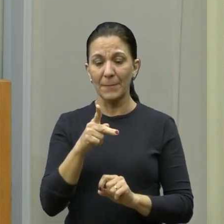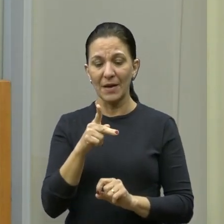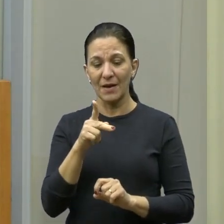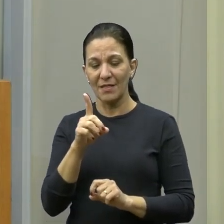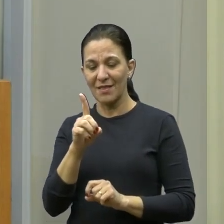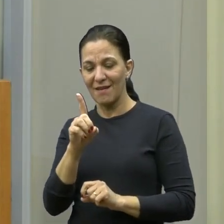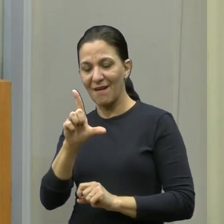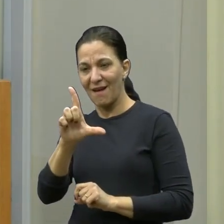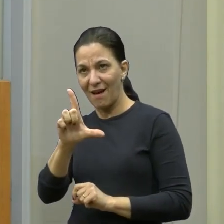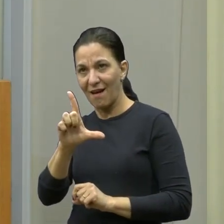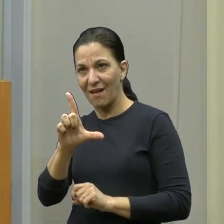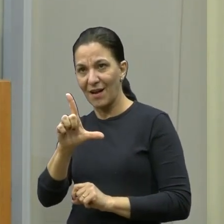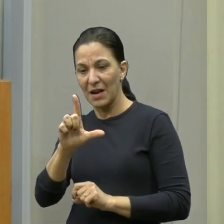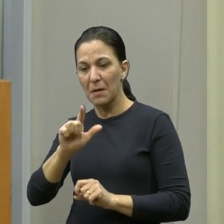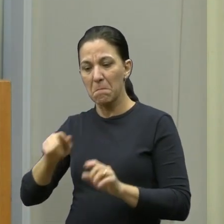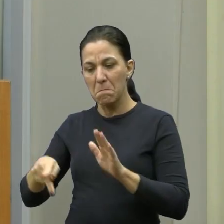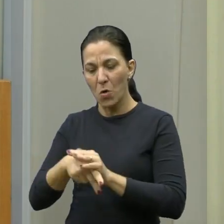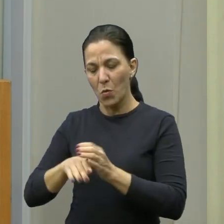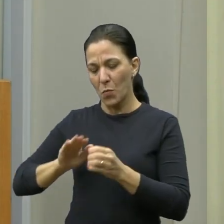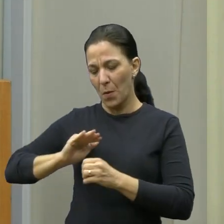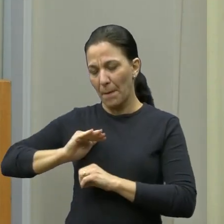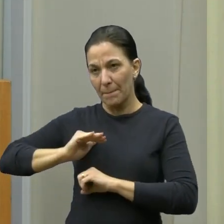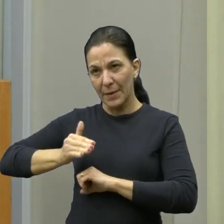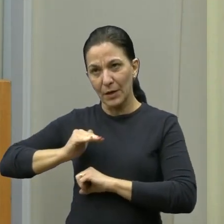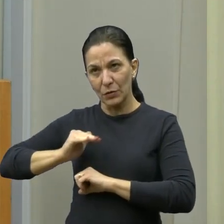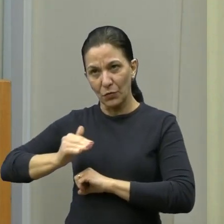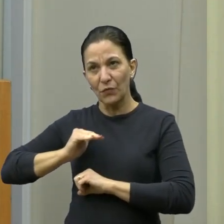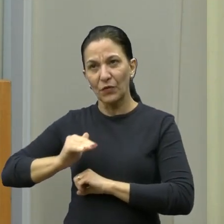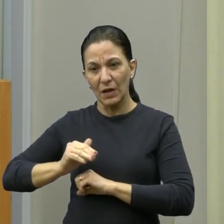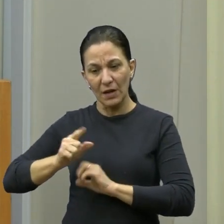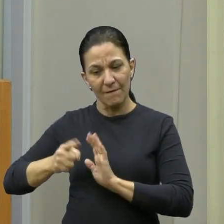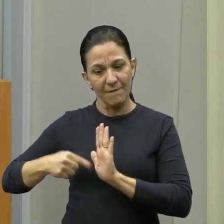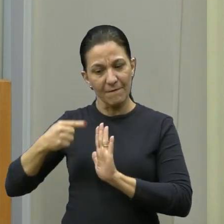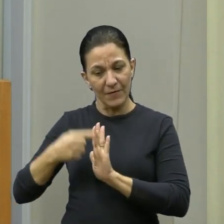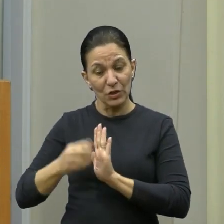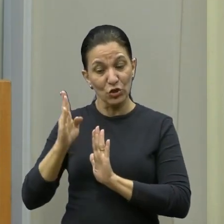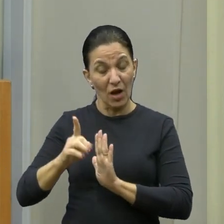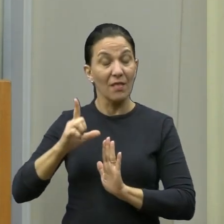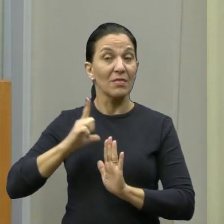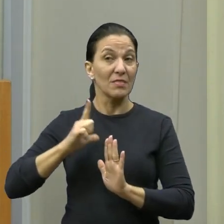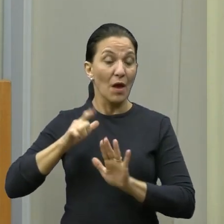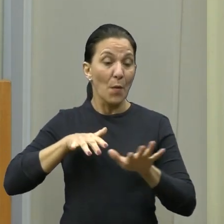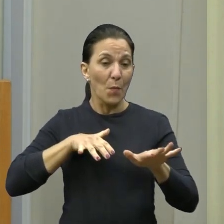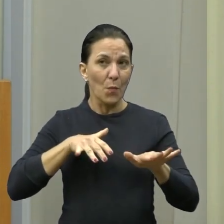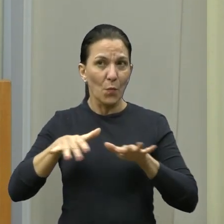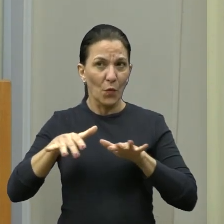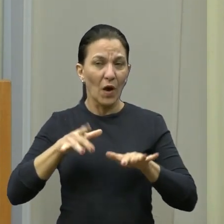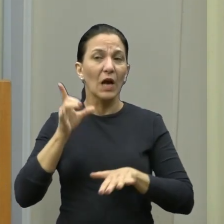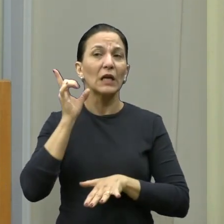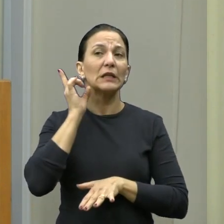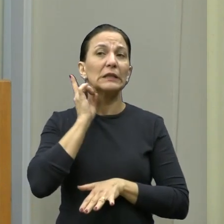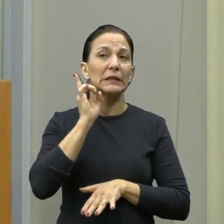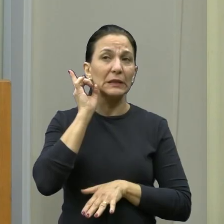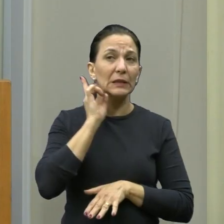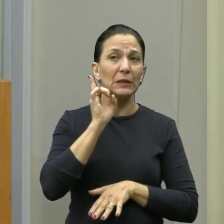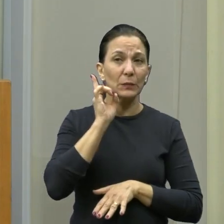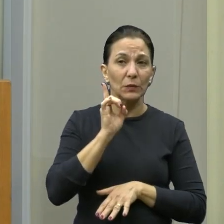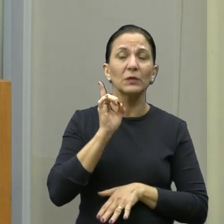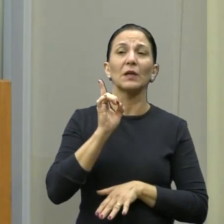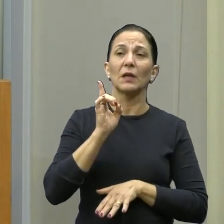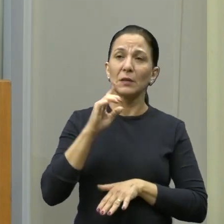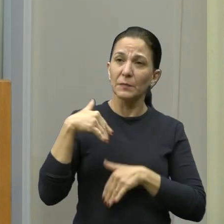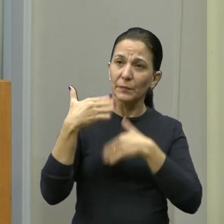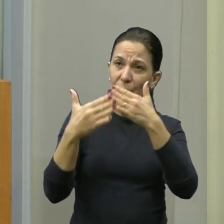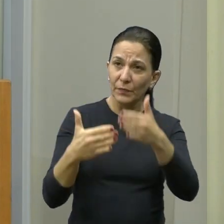da pedofilia seja derrubado. Já tem um PL combatendo ele dentro da Câmara, movido pelas deputadas